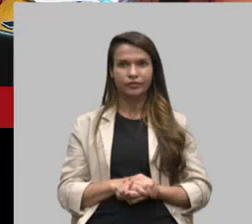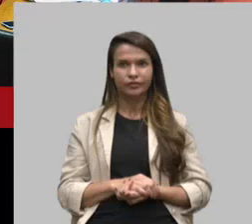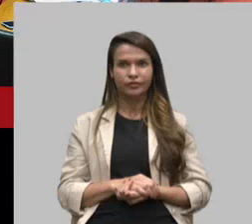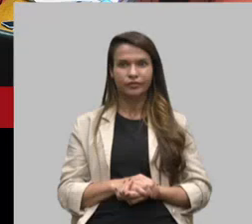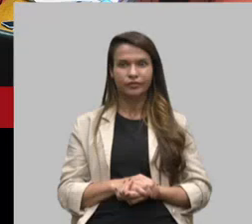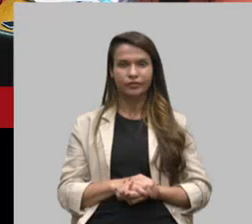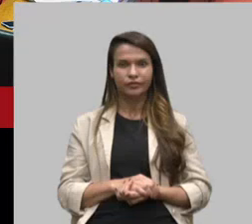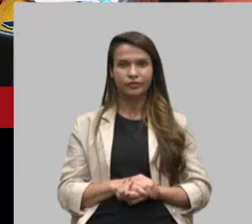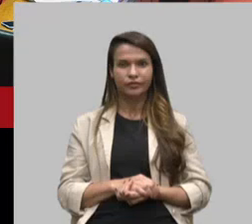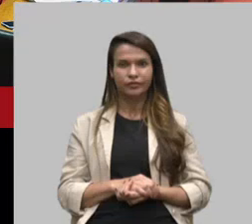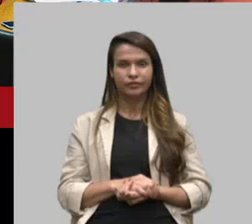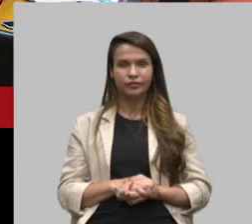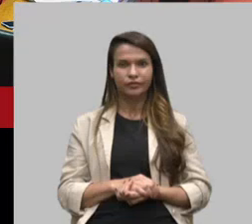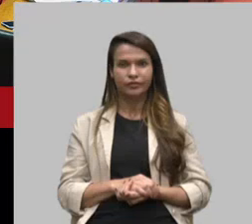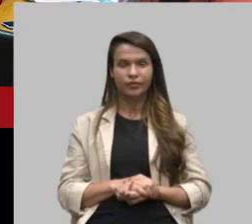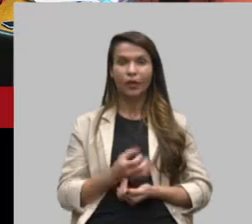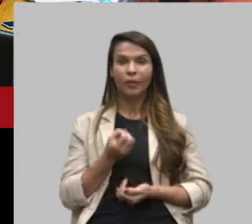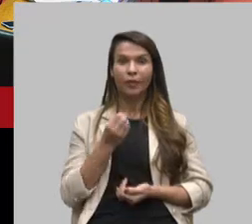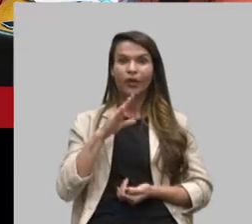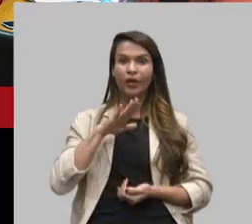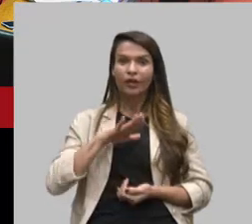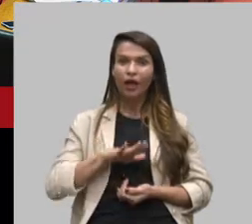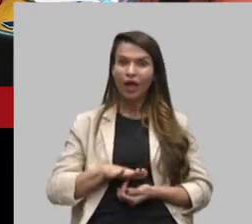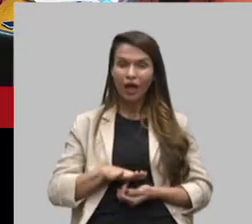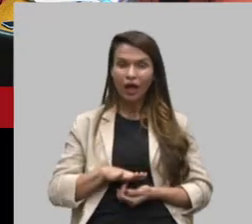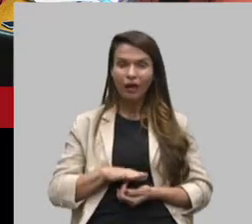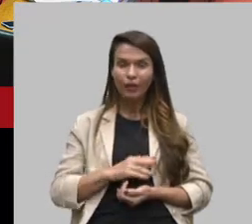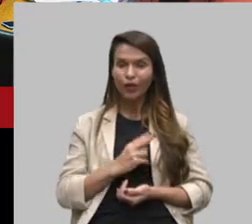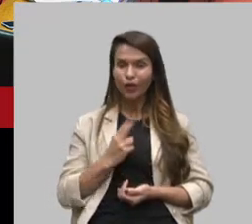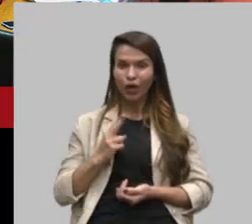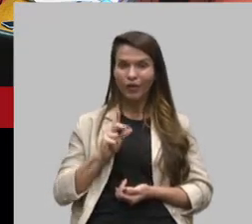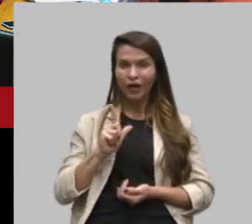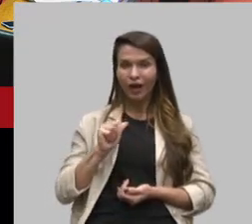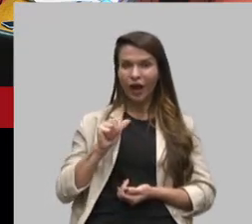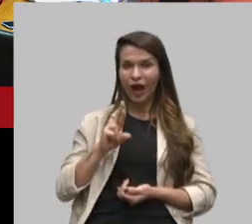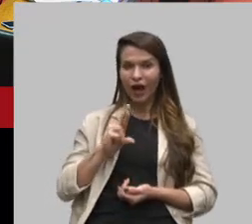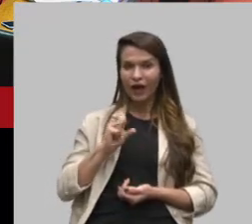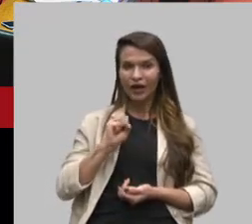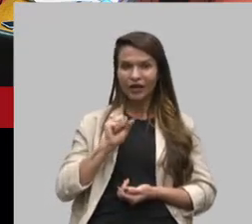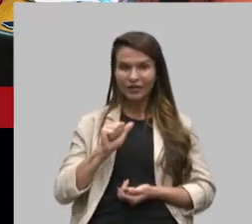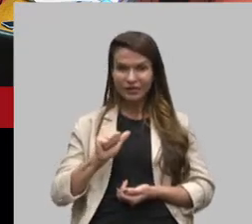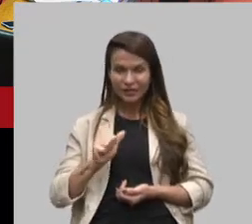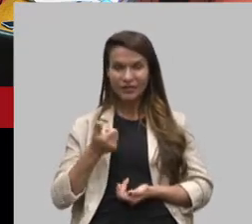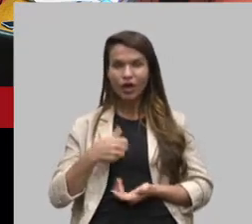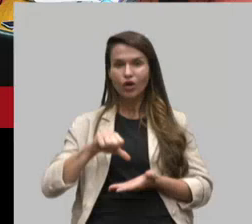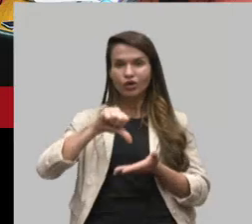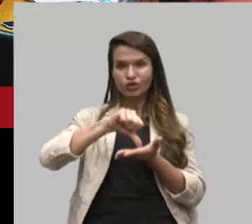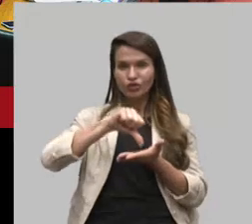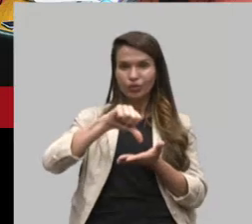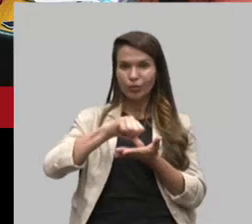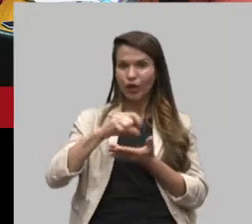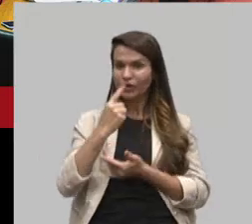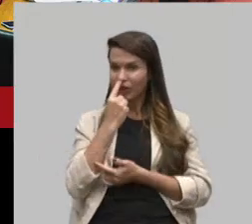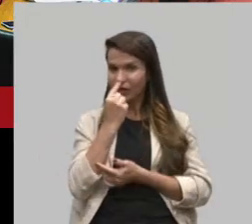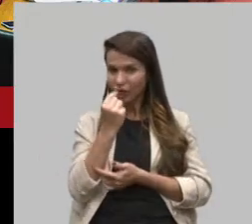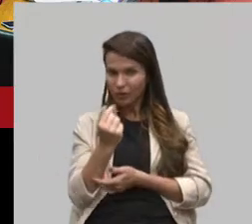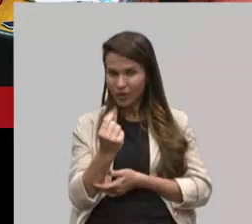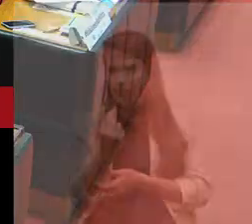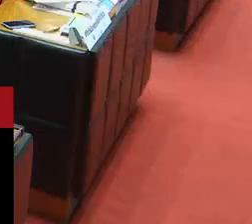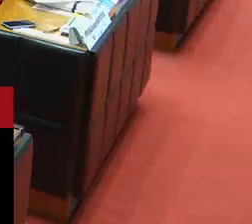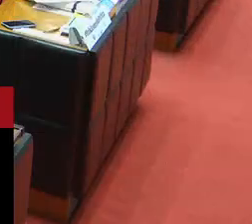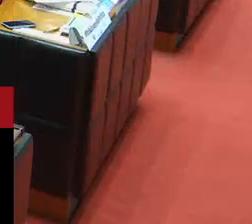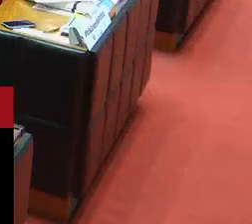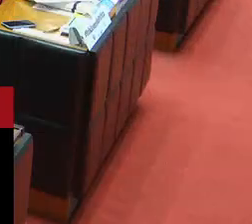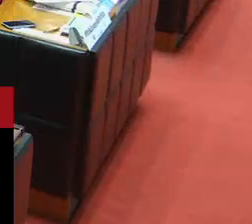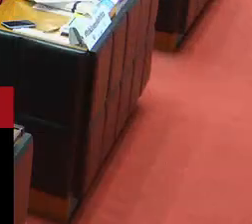Larissa Boa tarde gente meu nome é Larissa Pereira eu sou do Polo Triângulo Mineiro e eu represento a cidade de